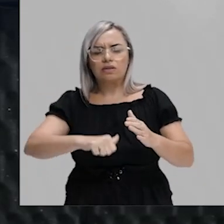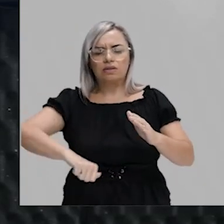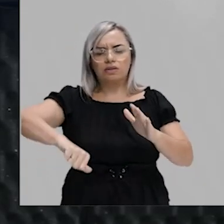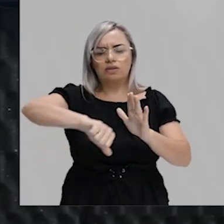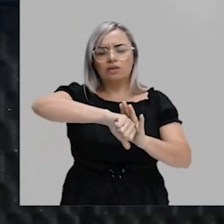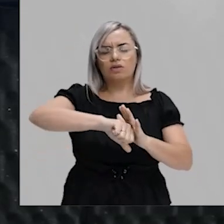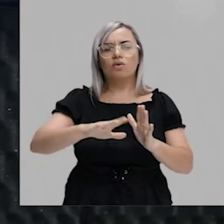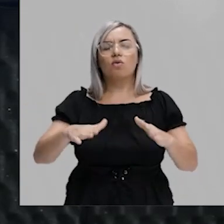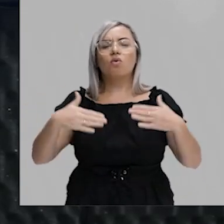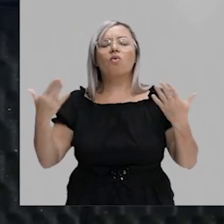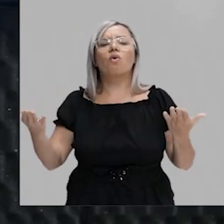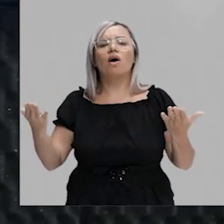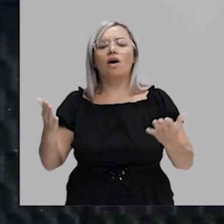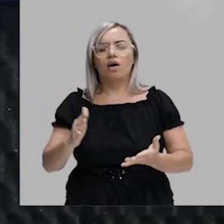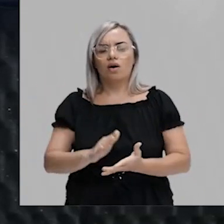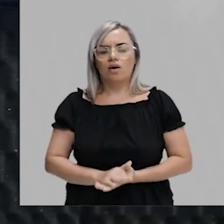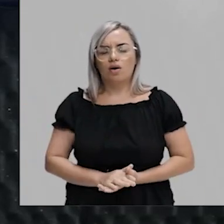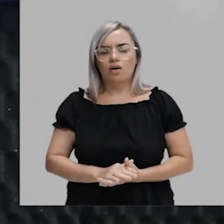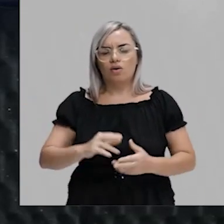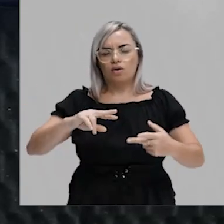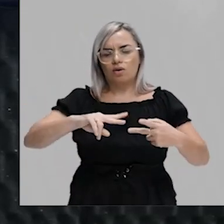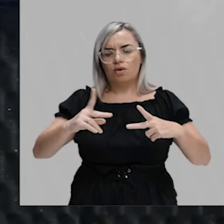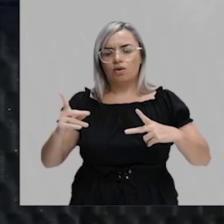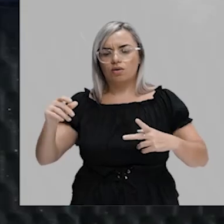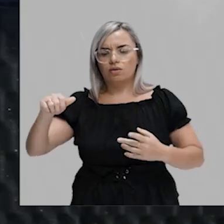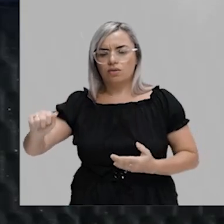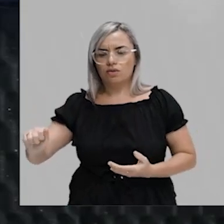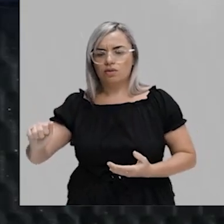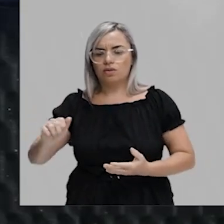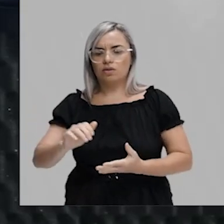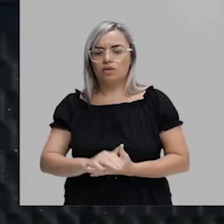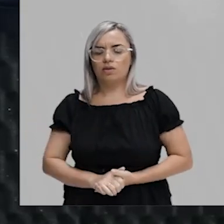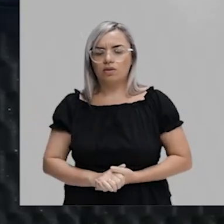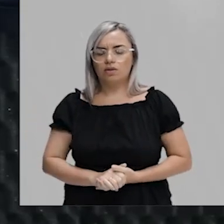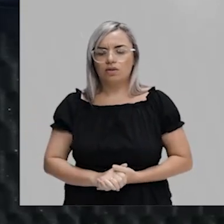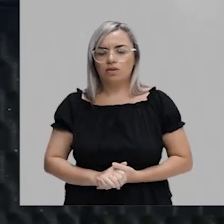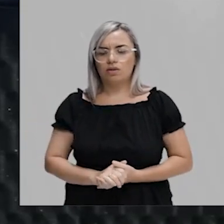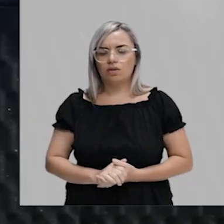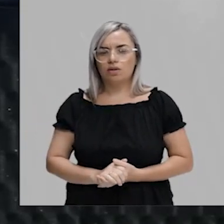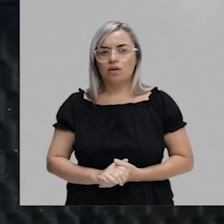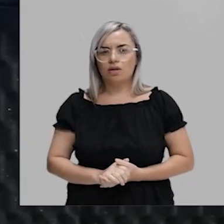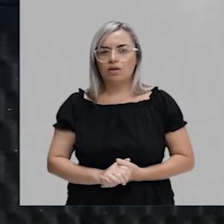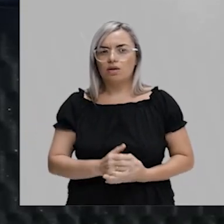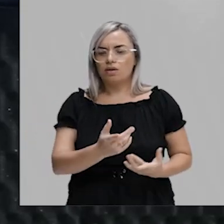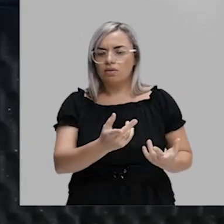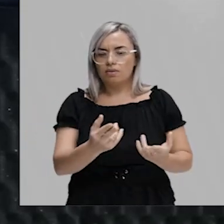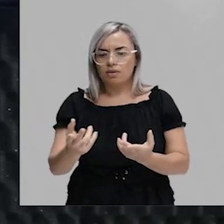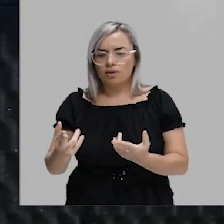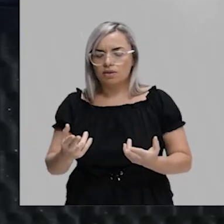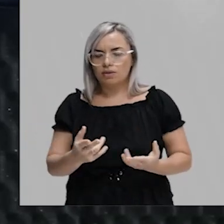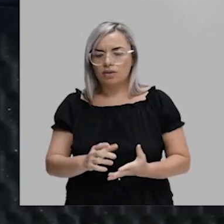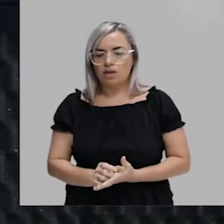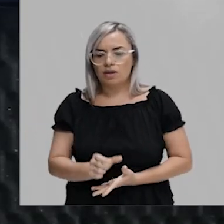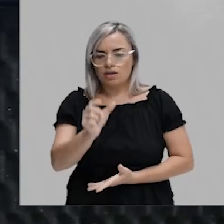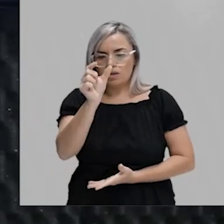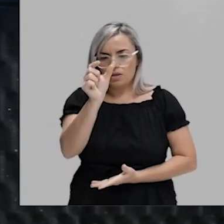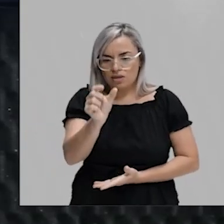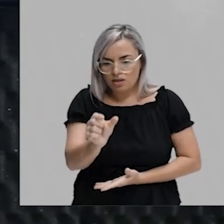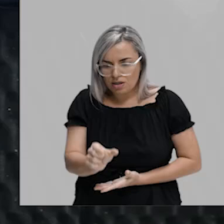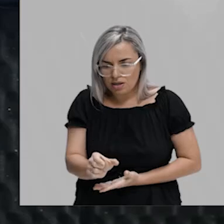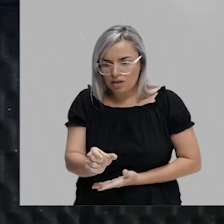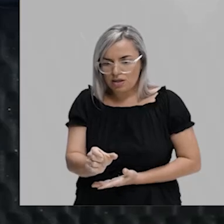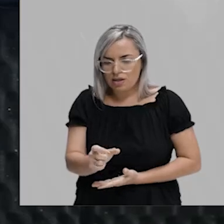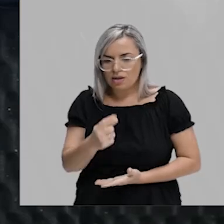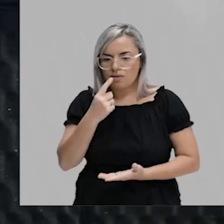essas pessoas indivíduos com esse mesmo padrão, essa pessoa que tem este mesmo padrão, ela estava na cena do